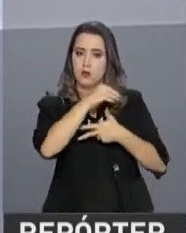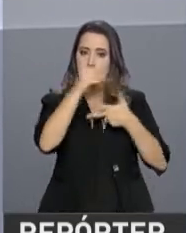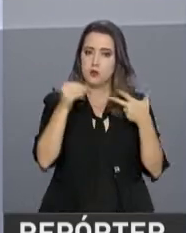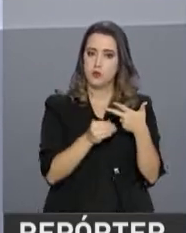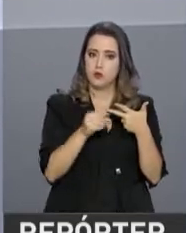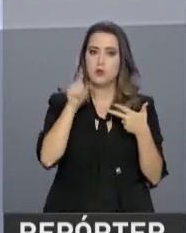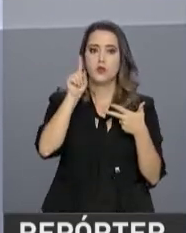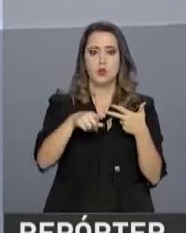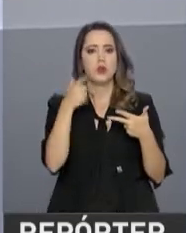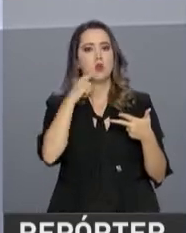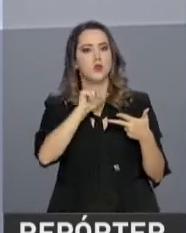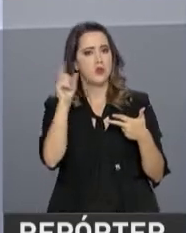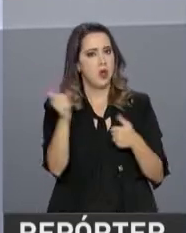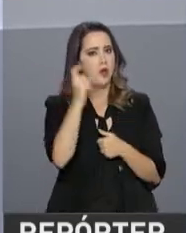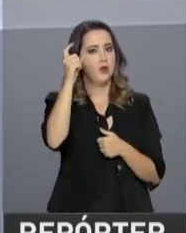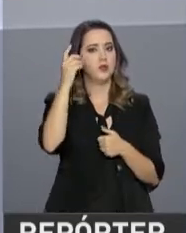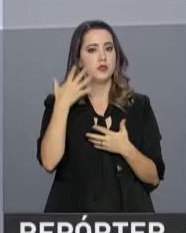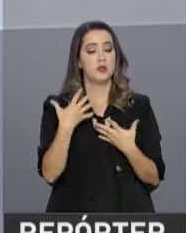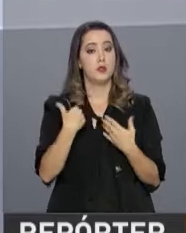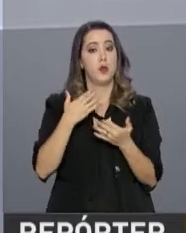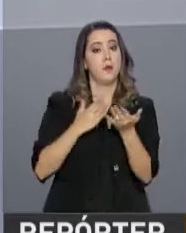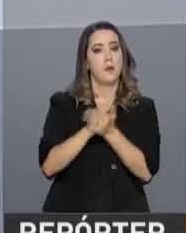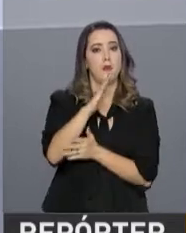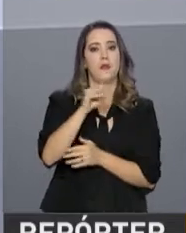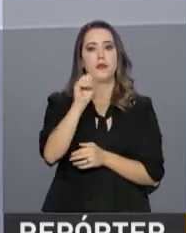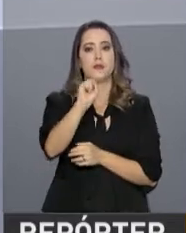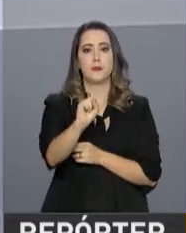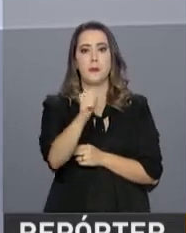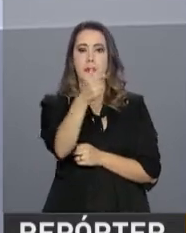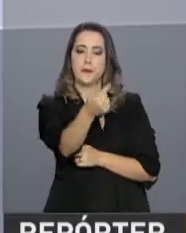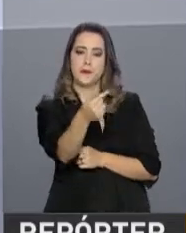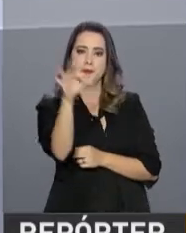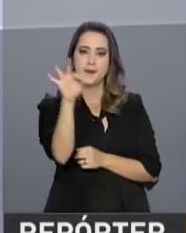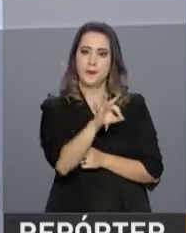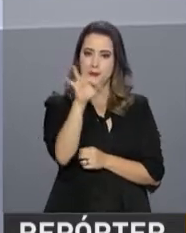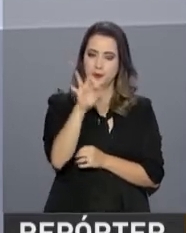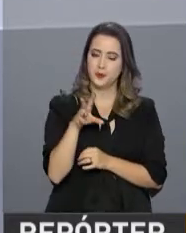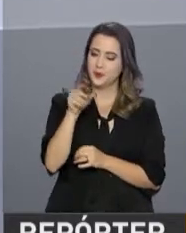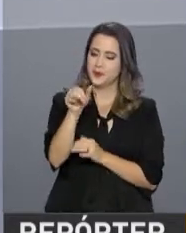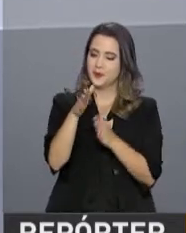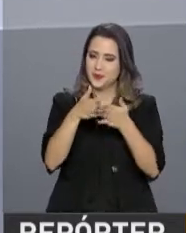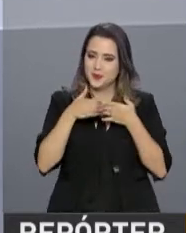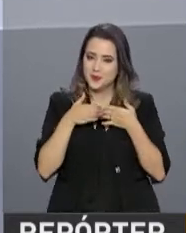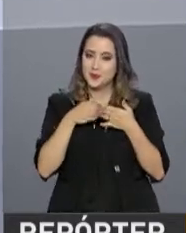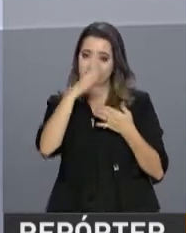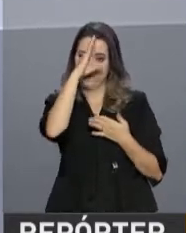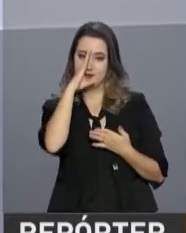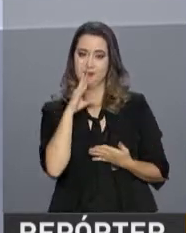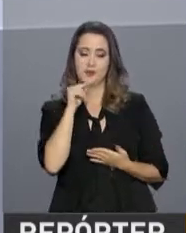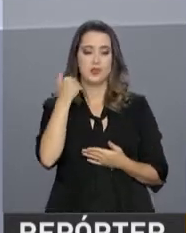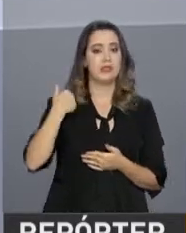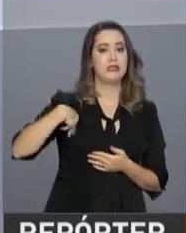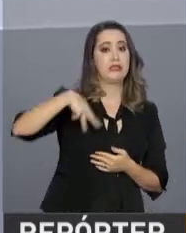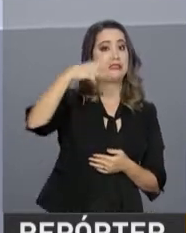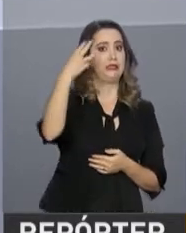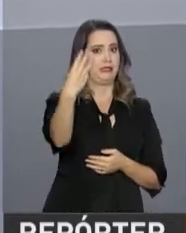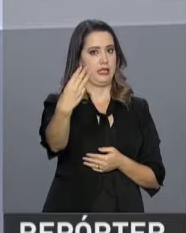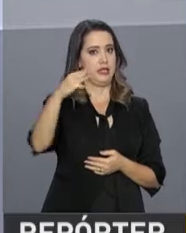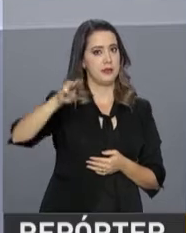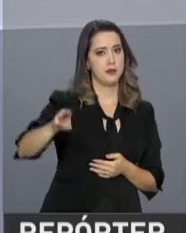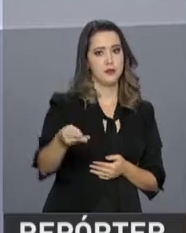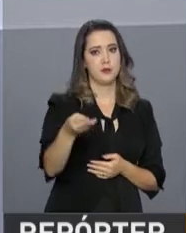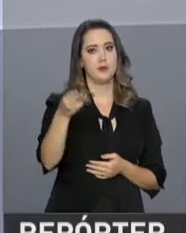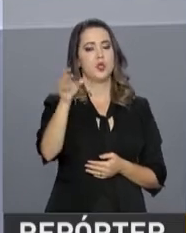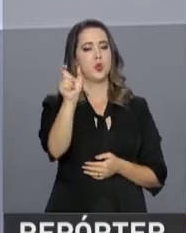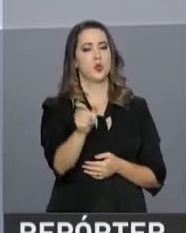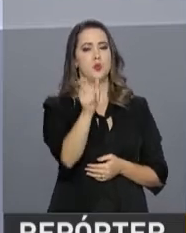chance de ter conseguido é bem alta viu foram aprovados 87 por cento dos pedidos porque garante que mais de três milhões e